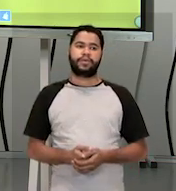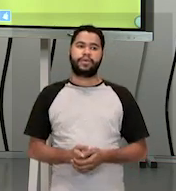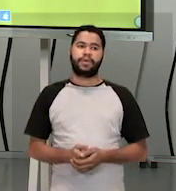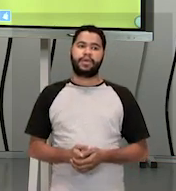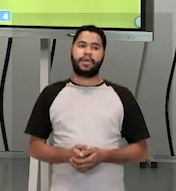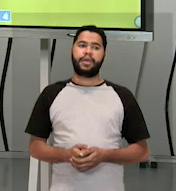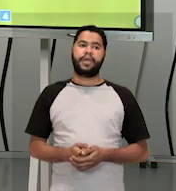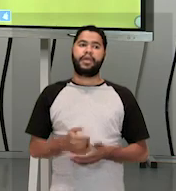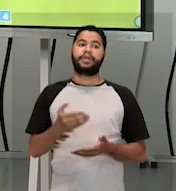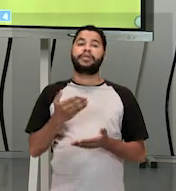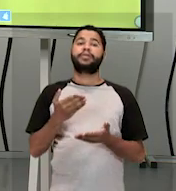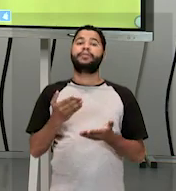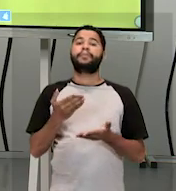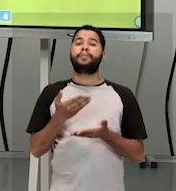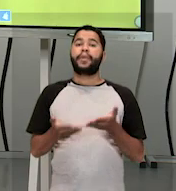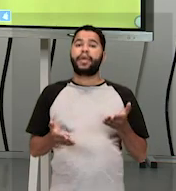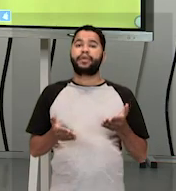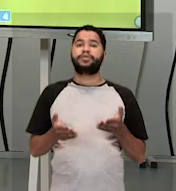e Alemanha.